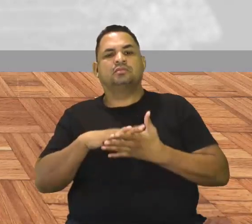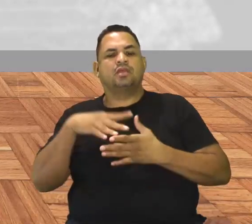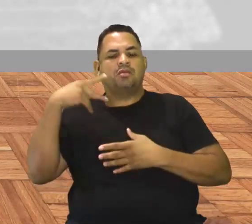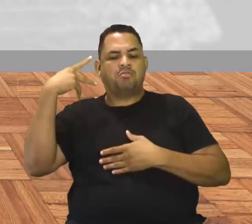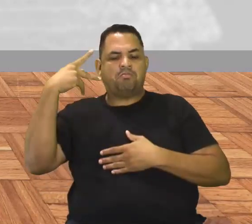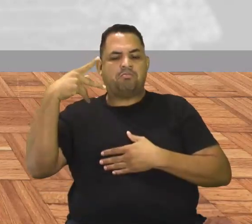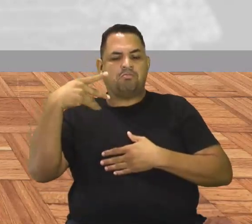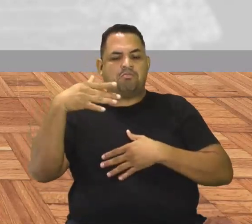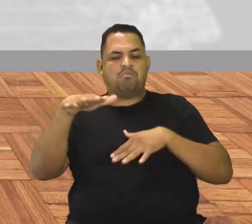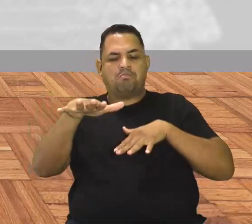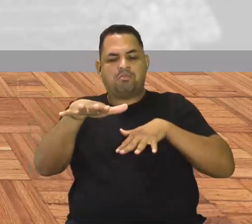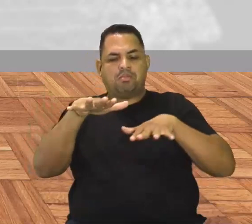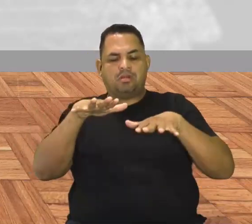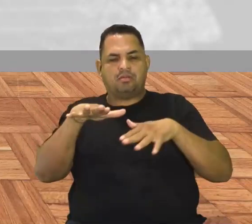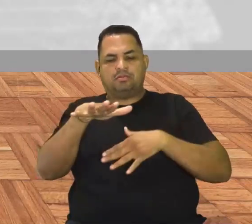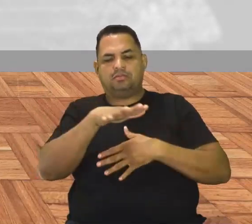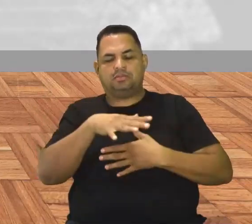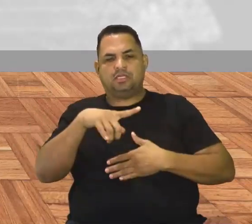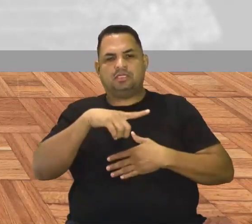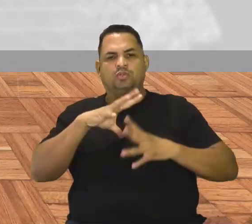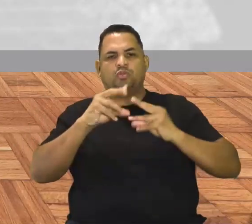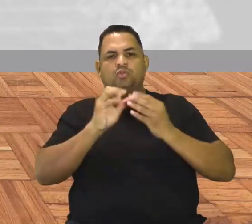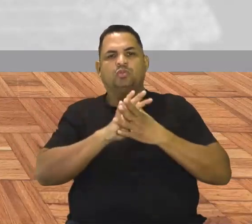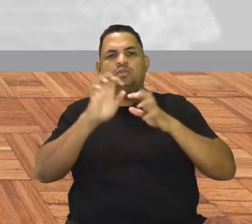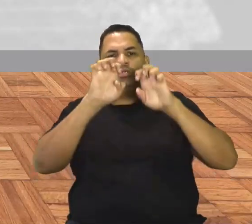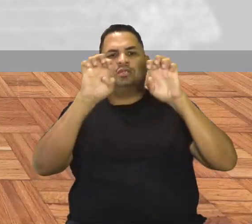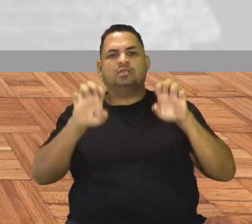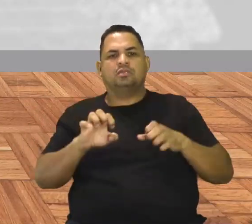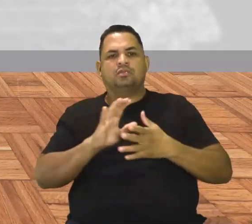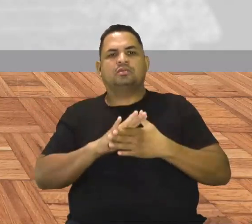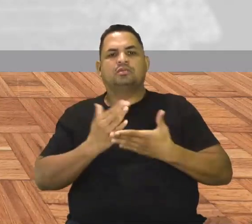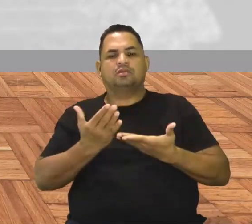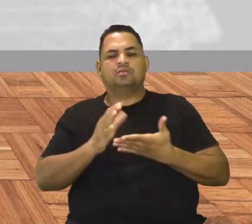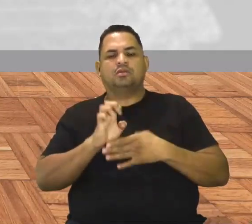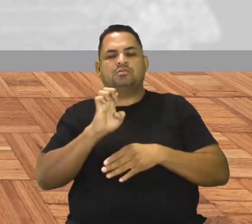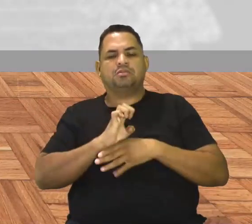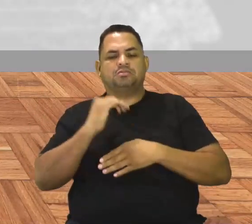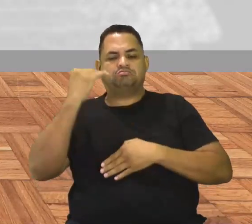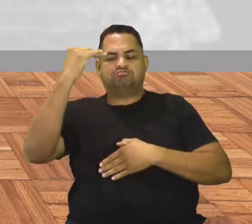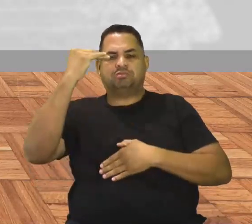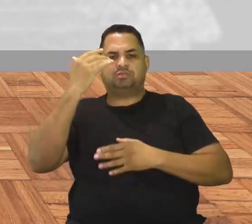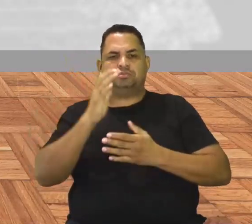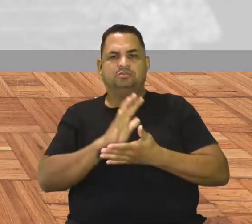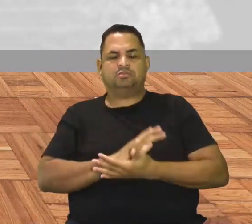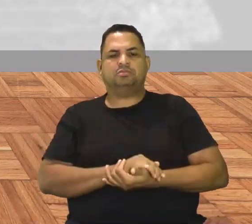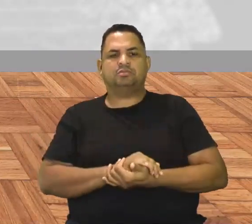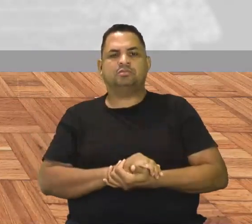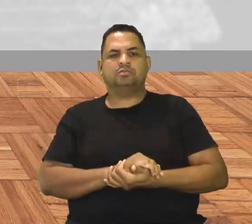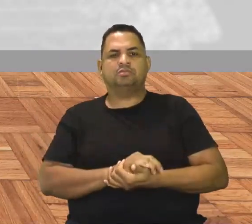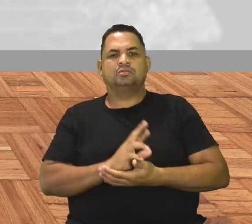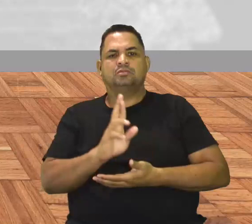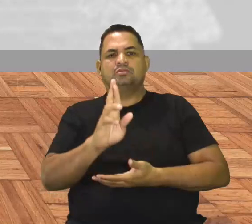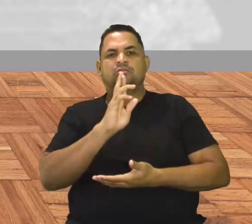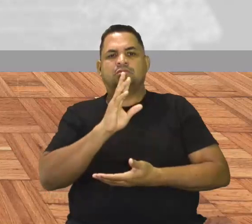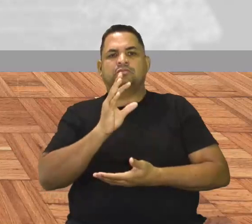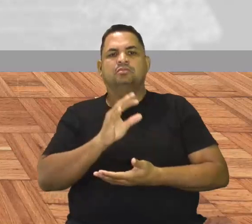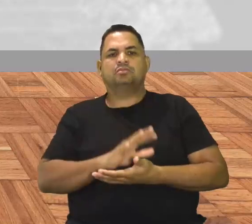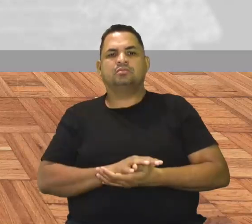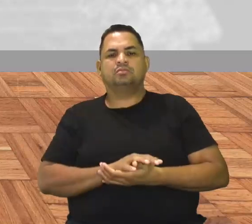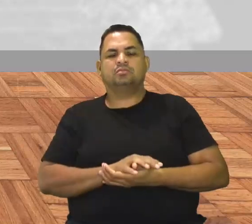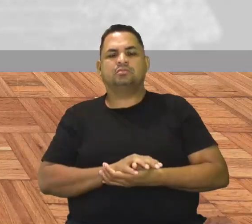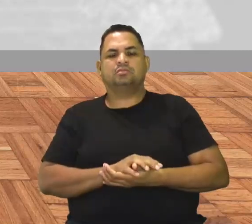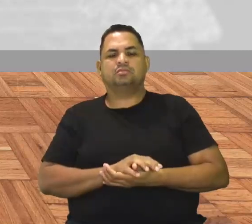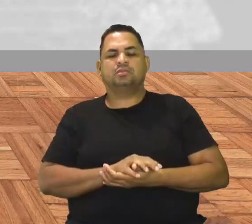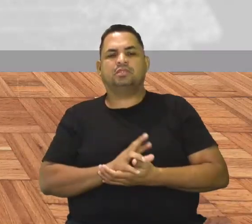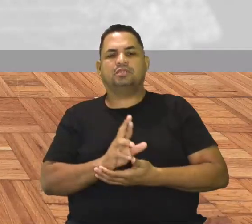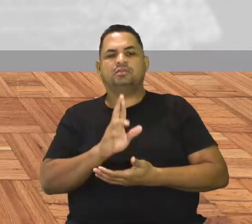parlamento e tudo, tem toda uma estrutura, mas ela não é um Estado soberano, tá bom? Então, a resposta